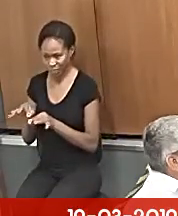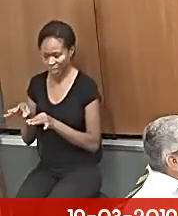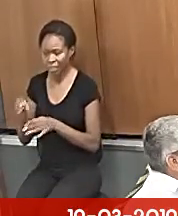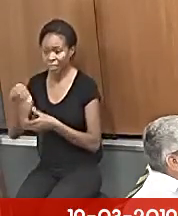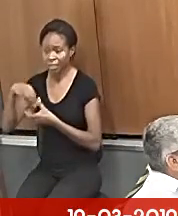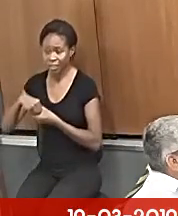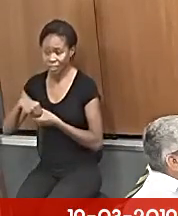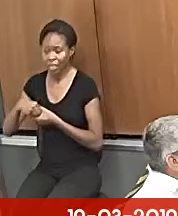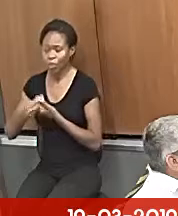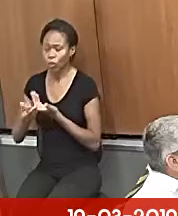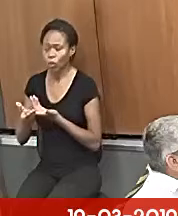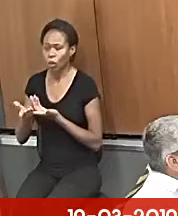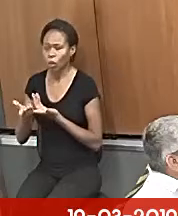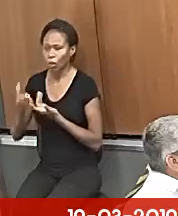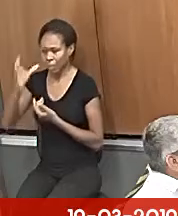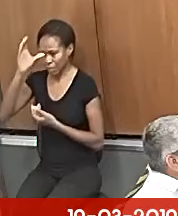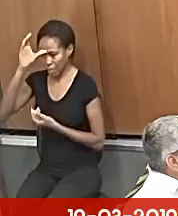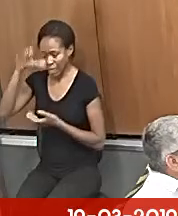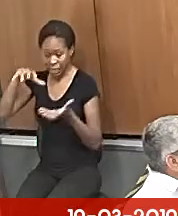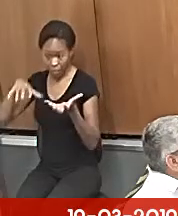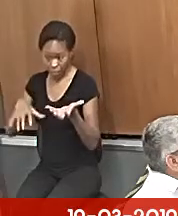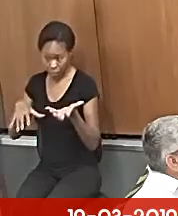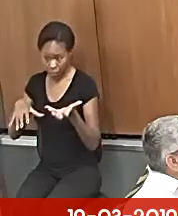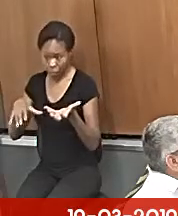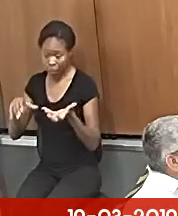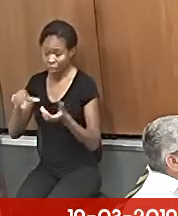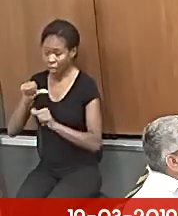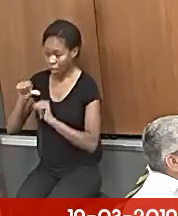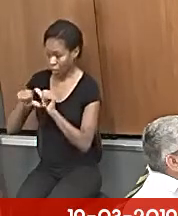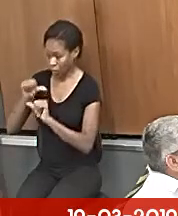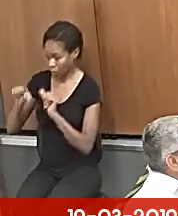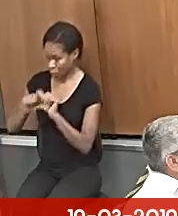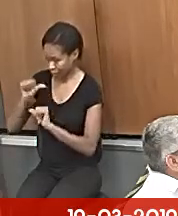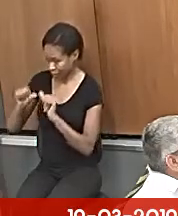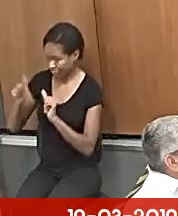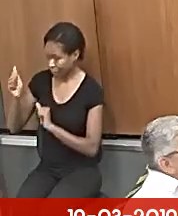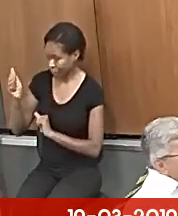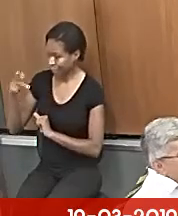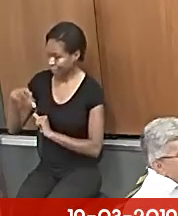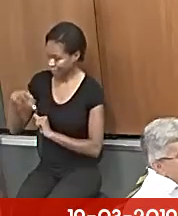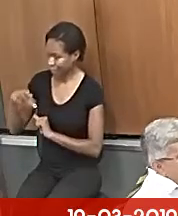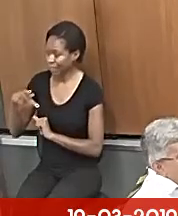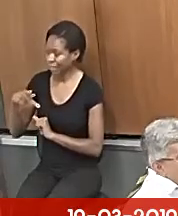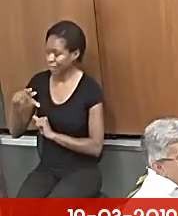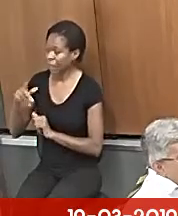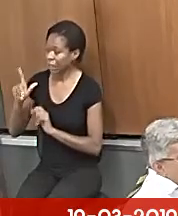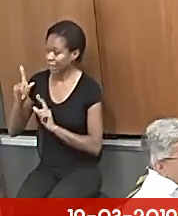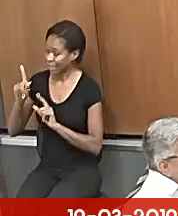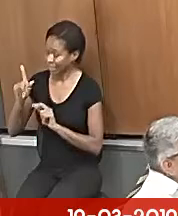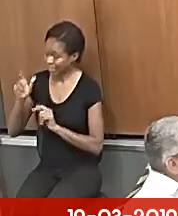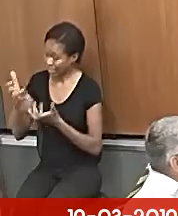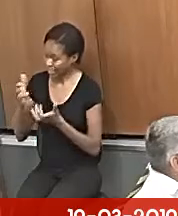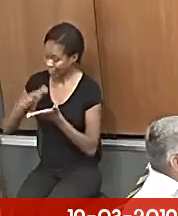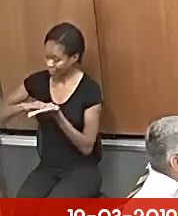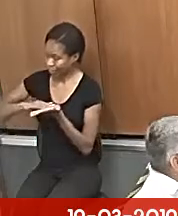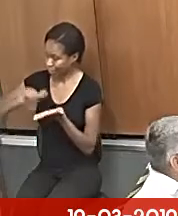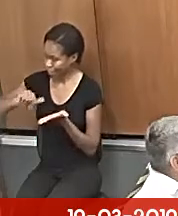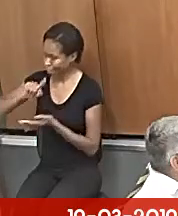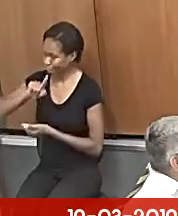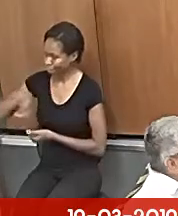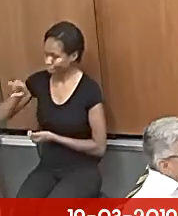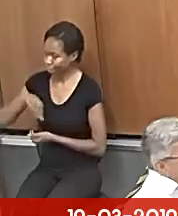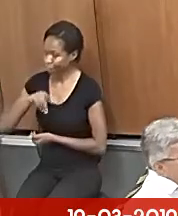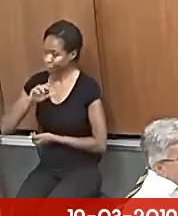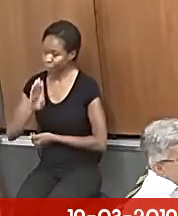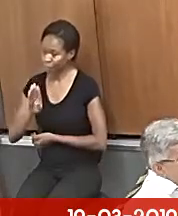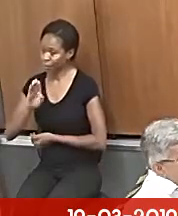reforma da previdência já estão querendo excluir mexer no bpc já tem esse índice ea gente não pode realmente aceitar